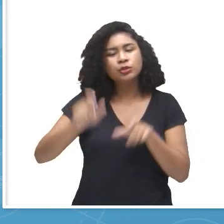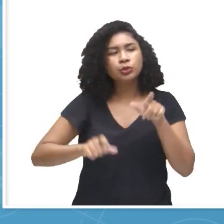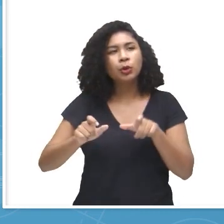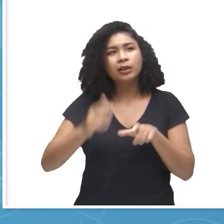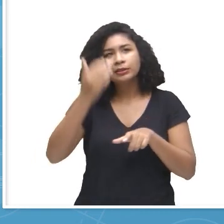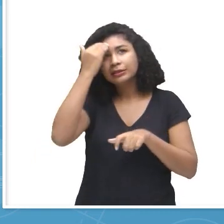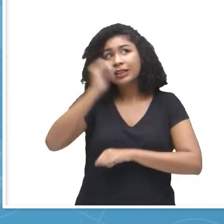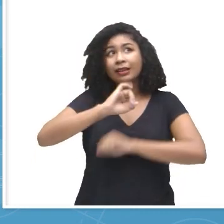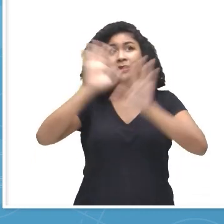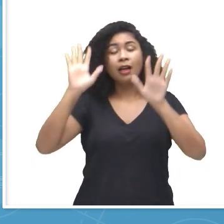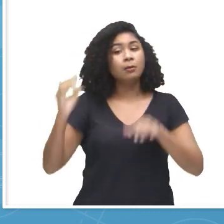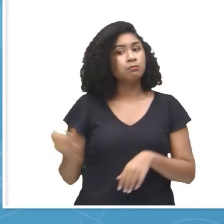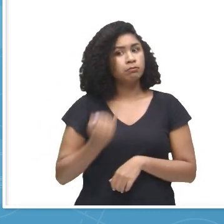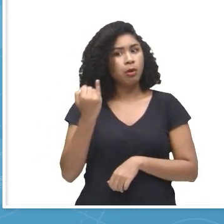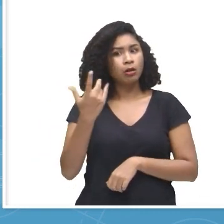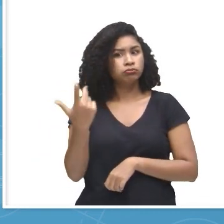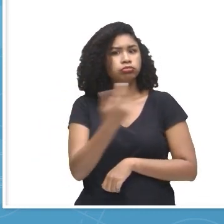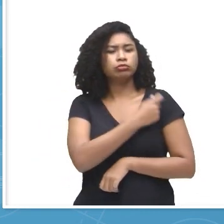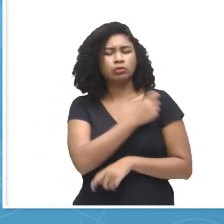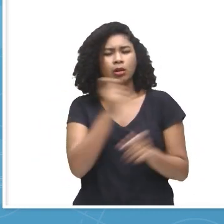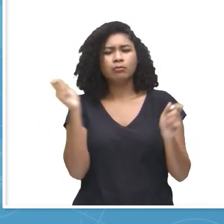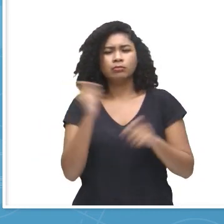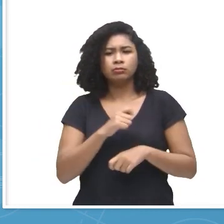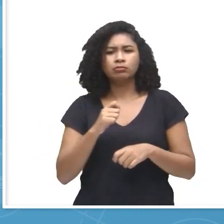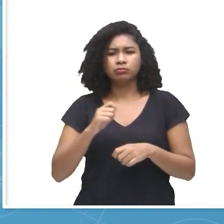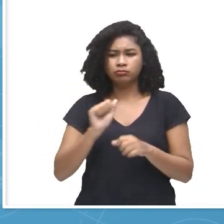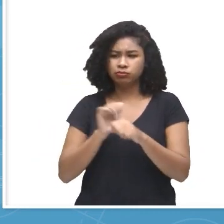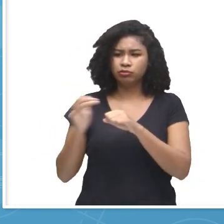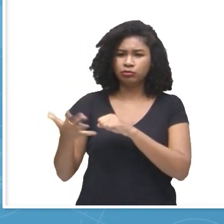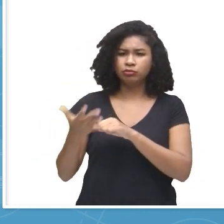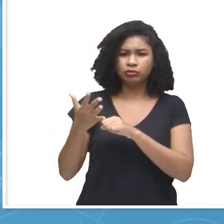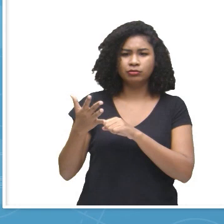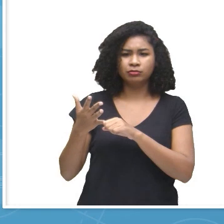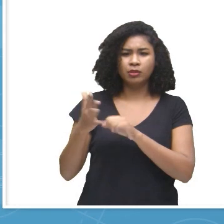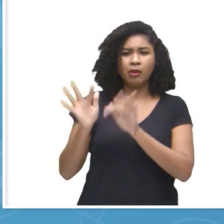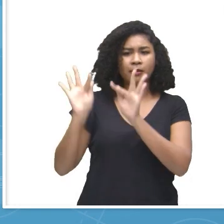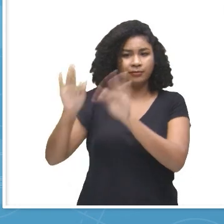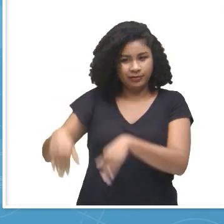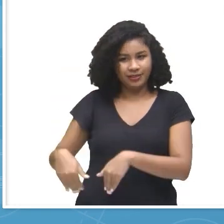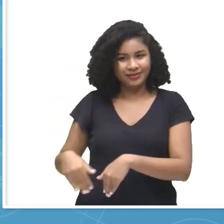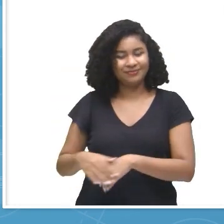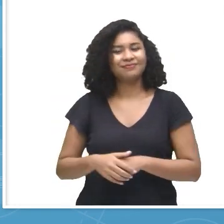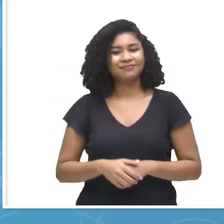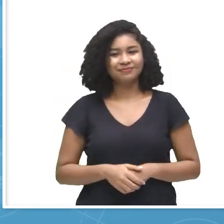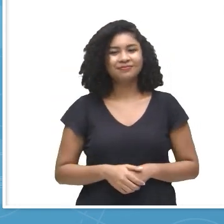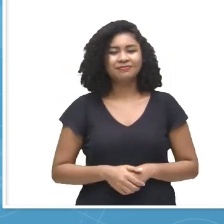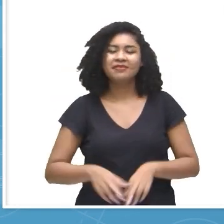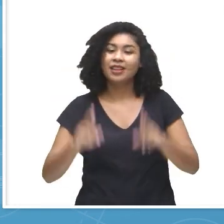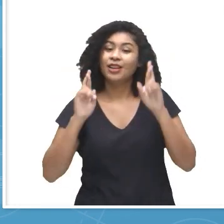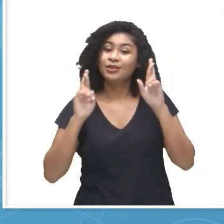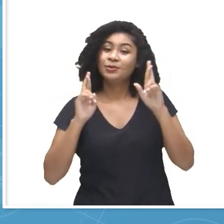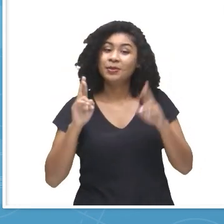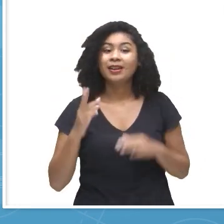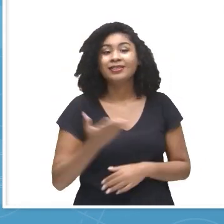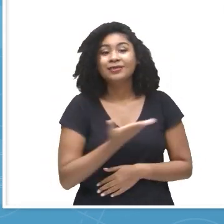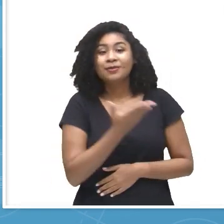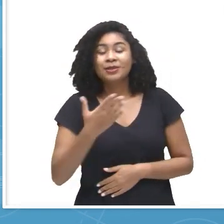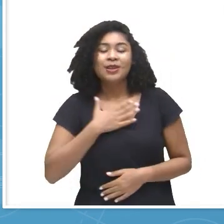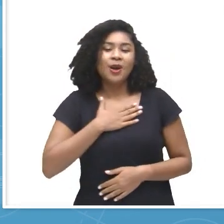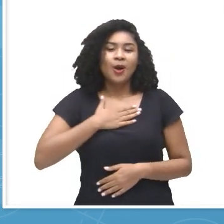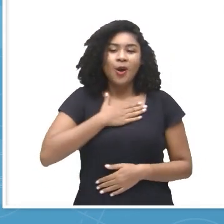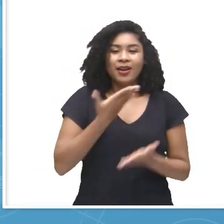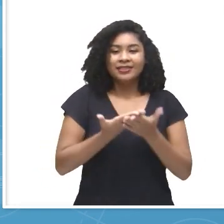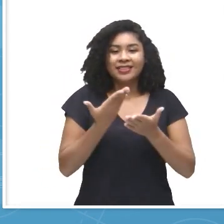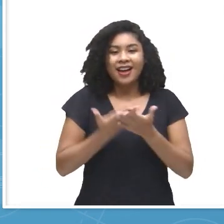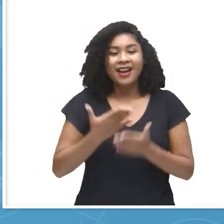de se vacinar para superar a pandemia do Covid-19. Eu espero realmente que vocês tenham gostado das atividades, que vocês tenham gostado da